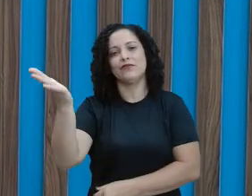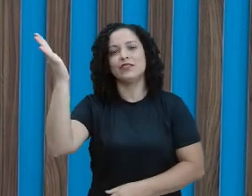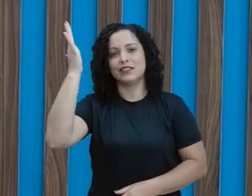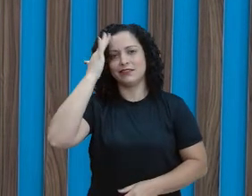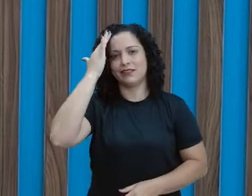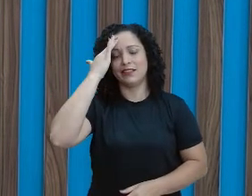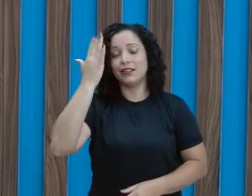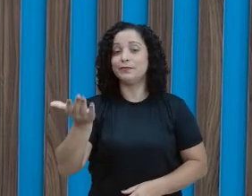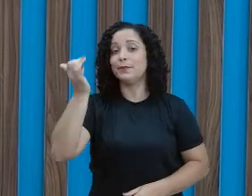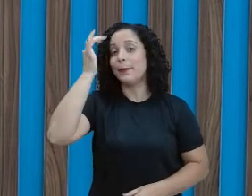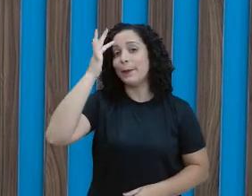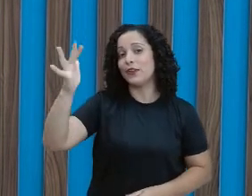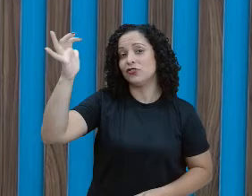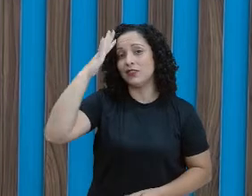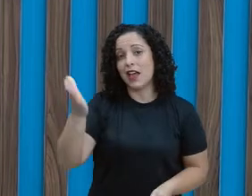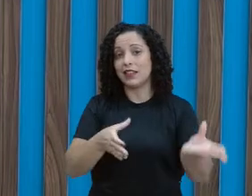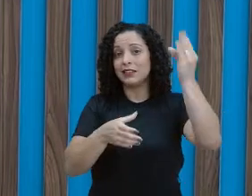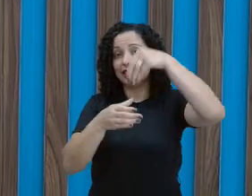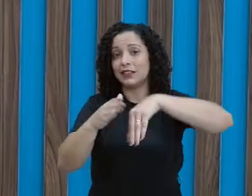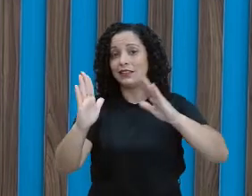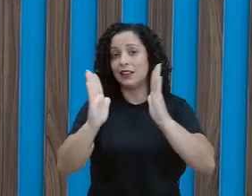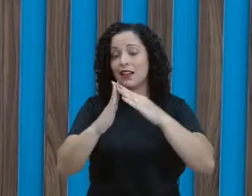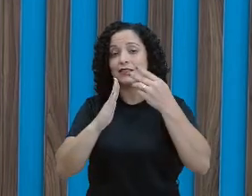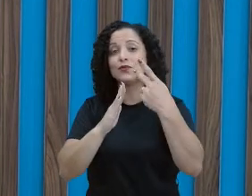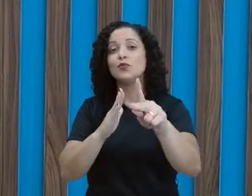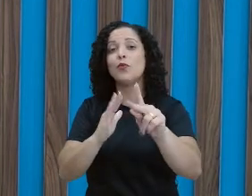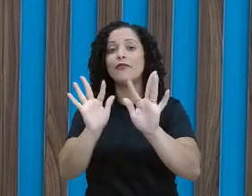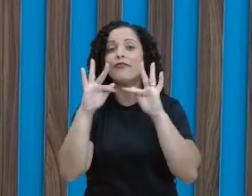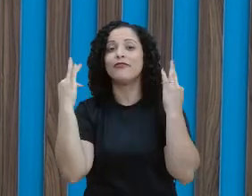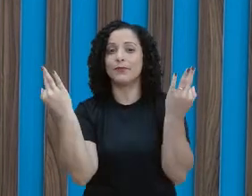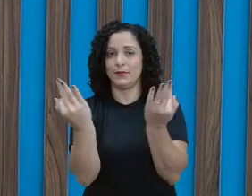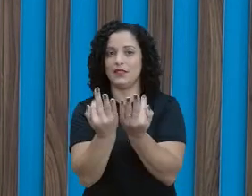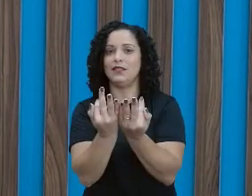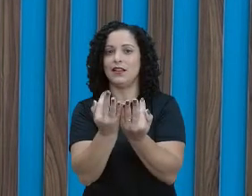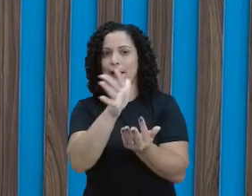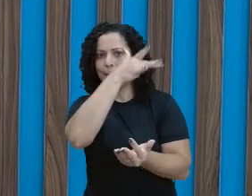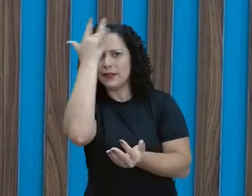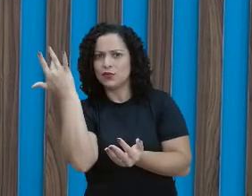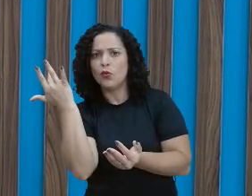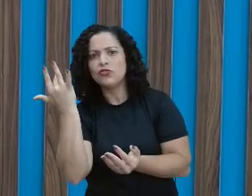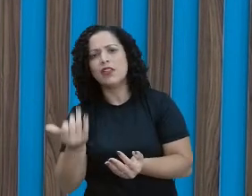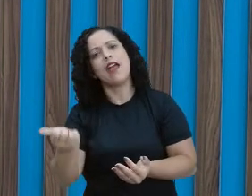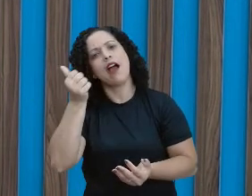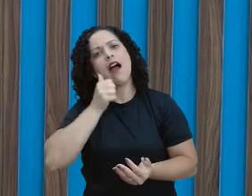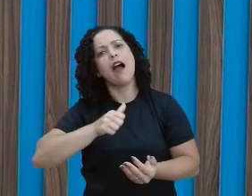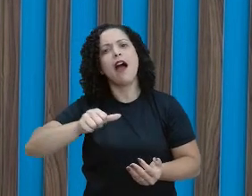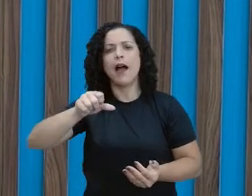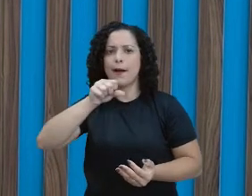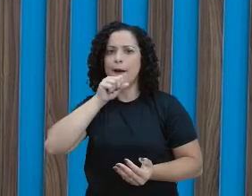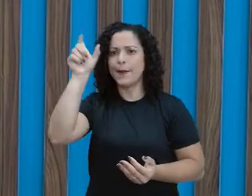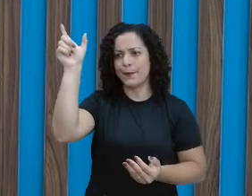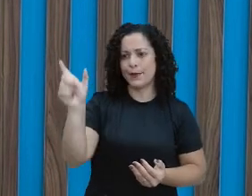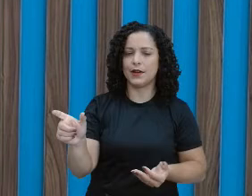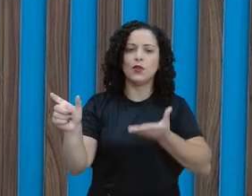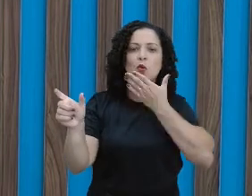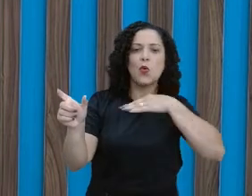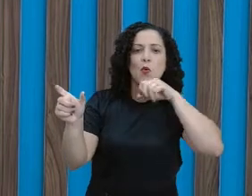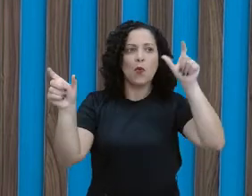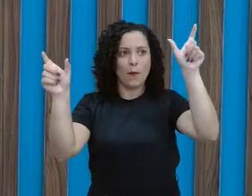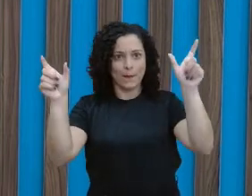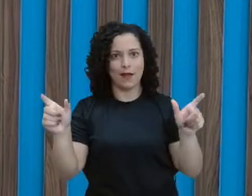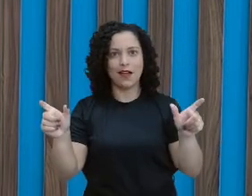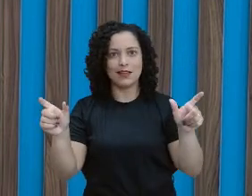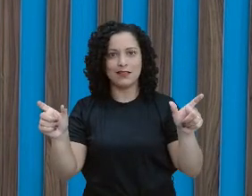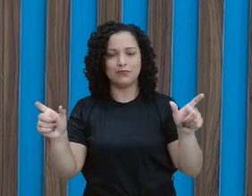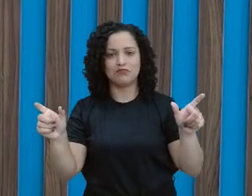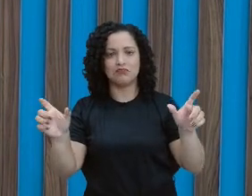sua casa, a sua família, né? Cada um vai nasceram do mesmo pai, da mesma mãe, mas cada um vai herdar